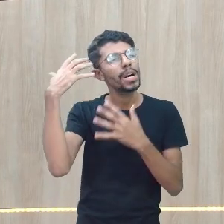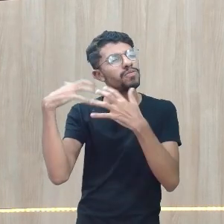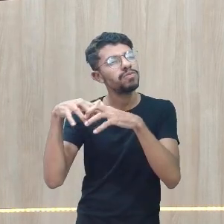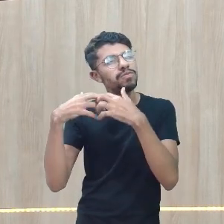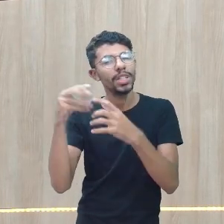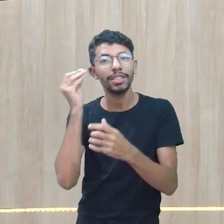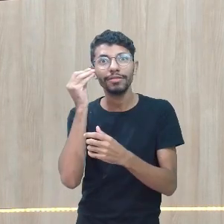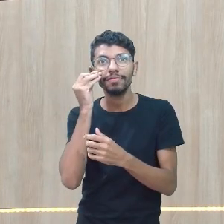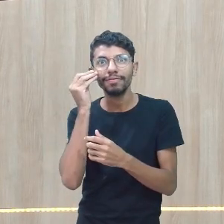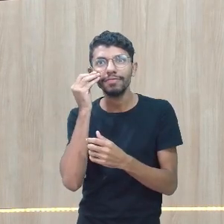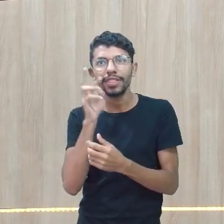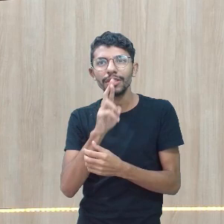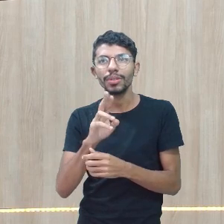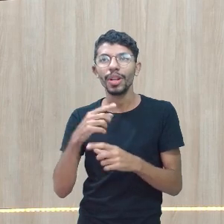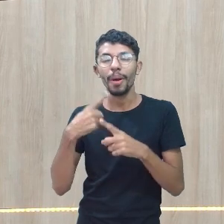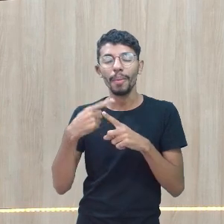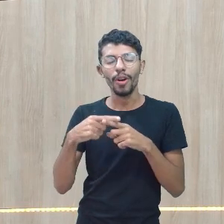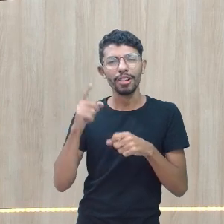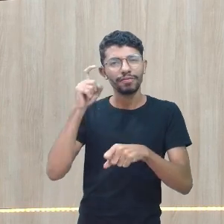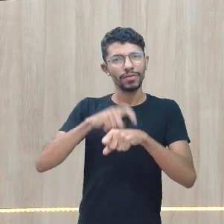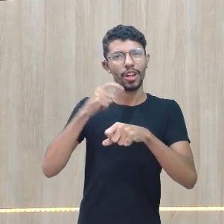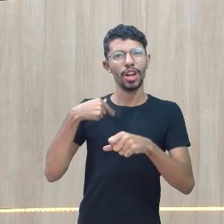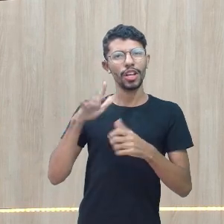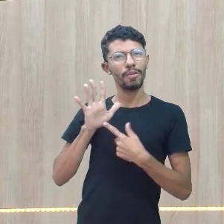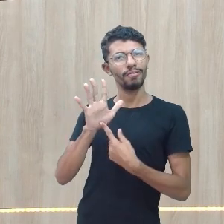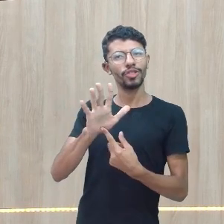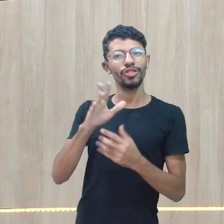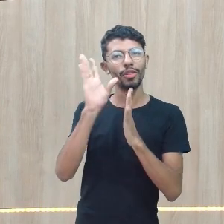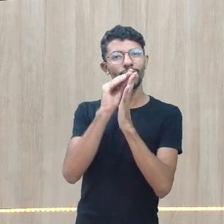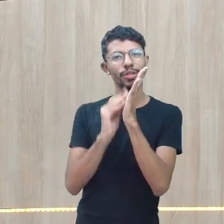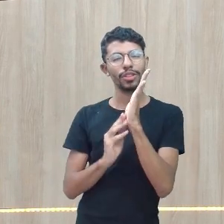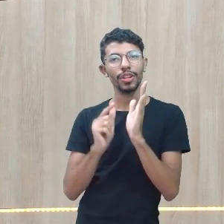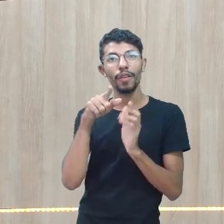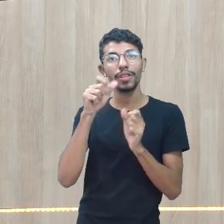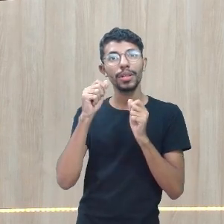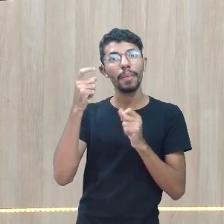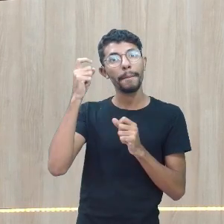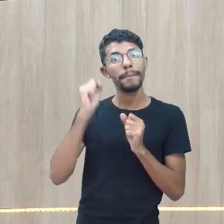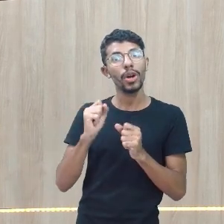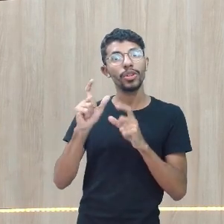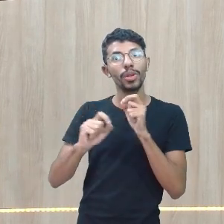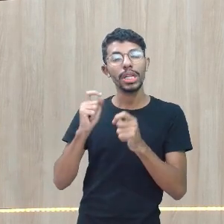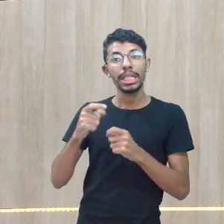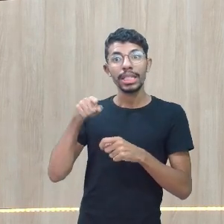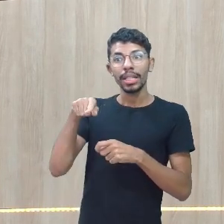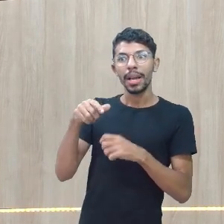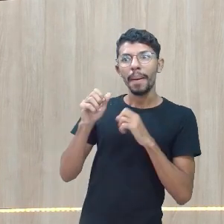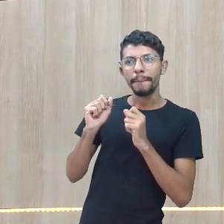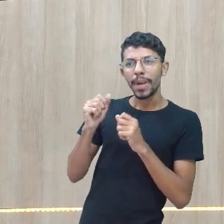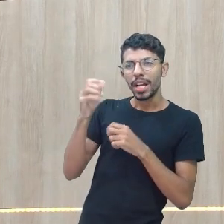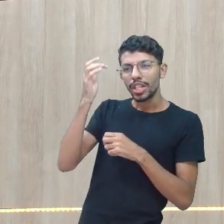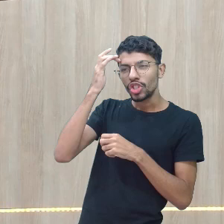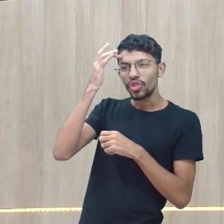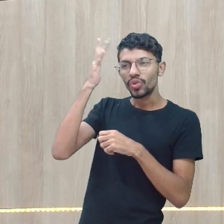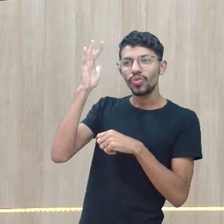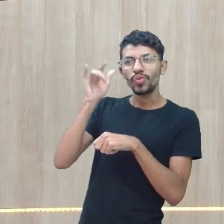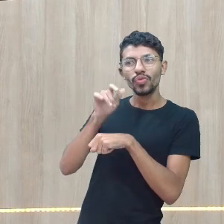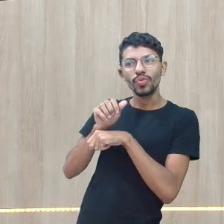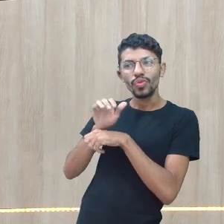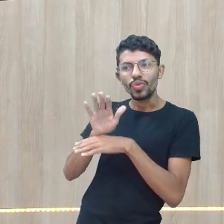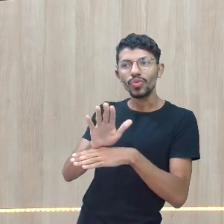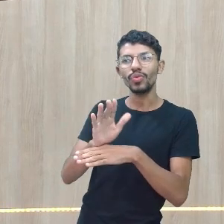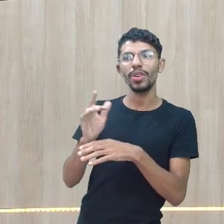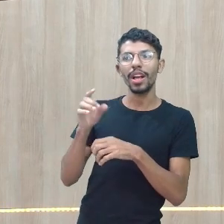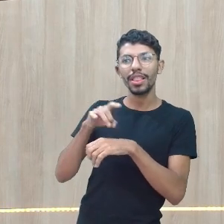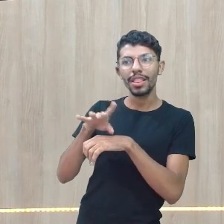na hora que eu for apresentando os conteúdos, você dizer, eita, isso vai facilitar. Eu pensava assim, mas essa dica que a professora deu